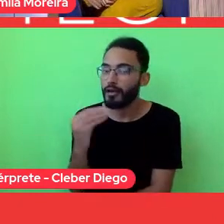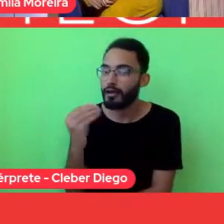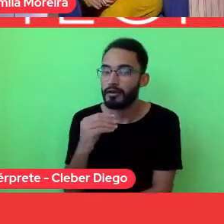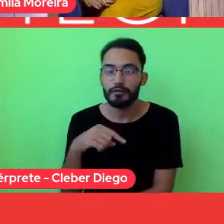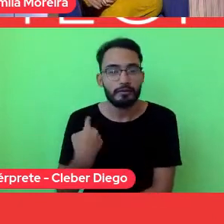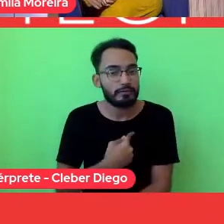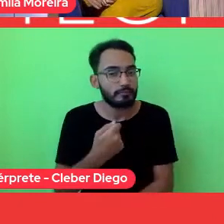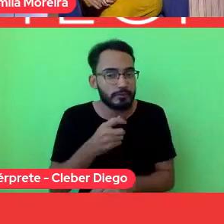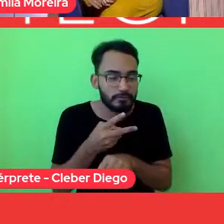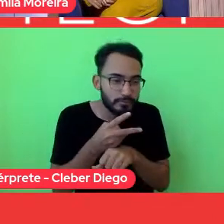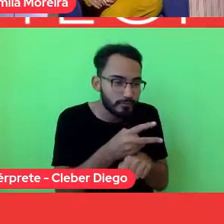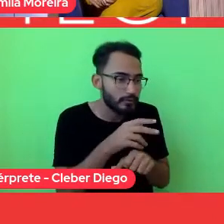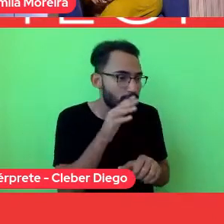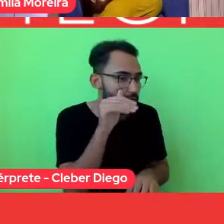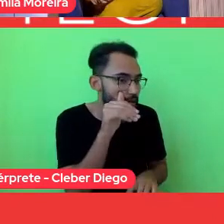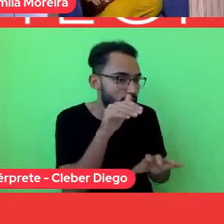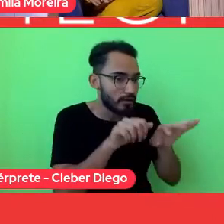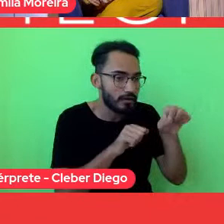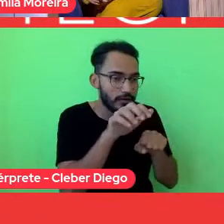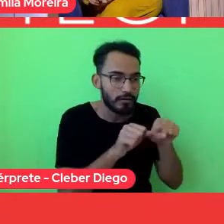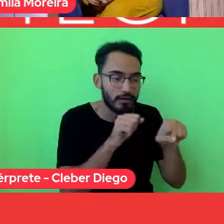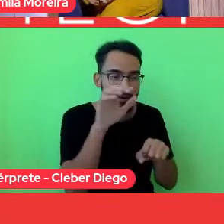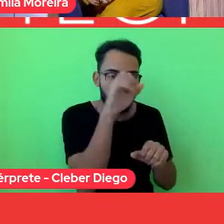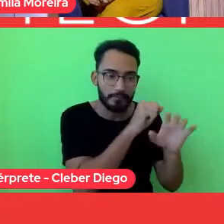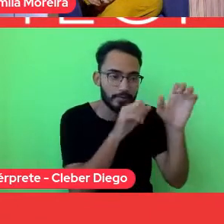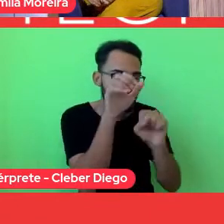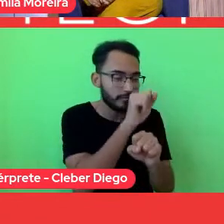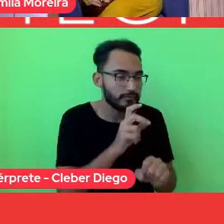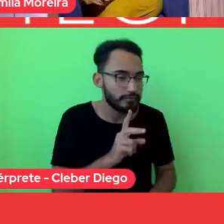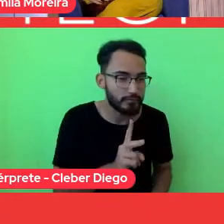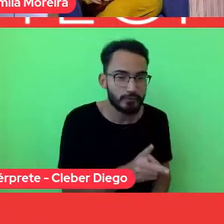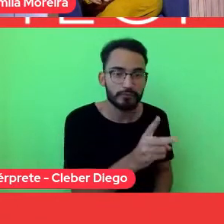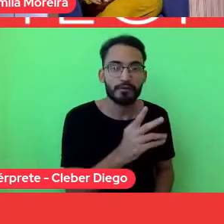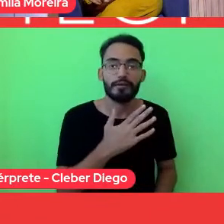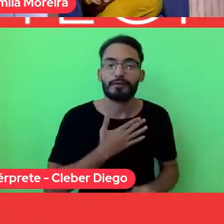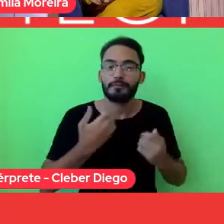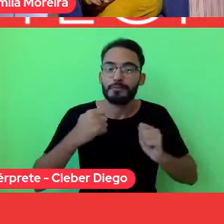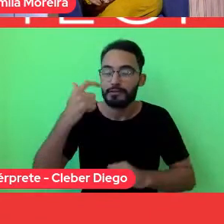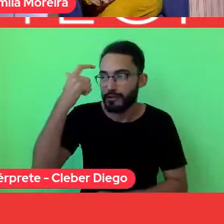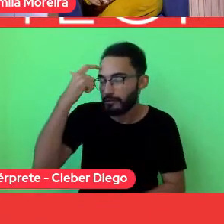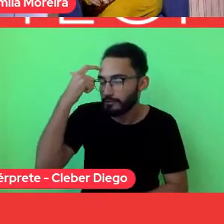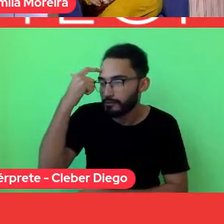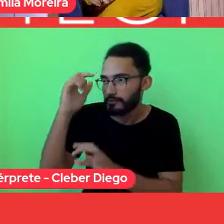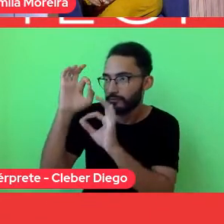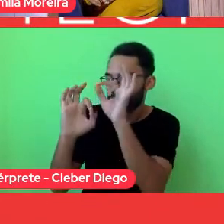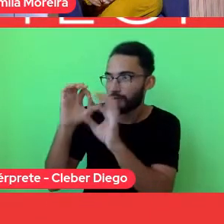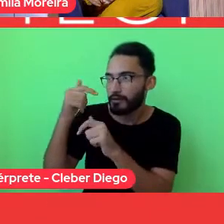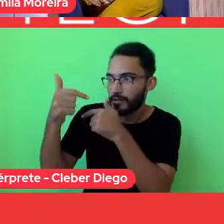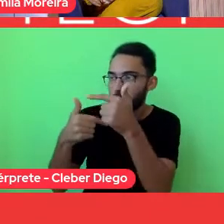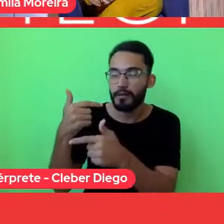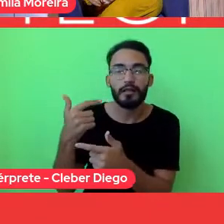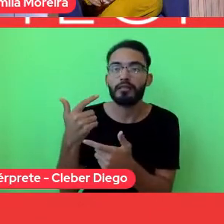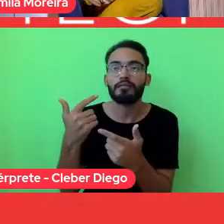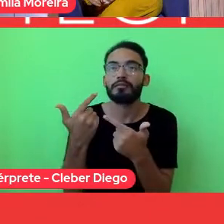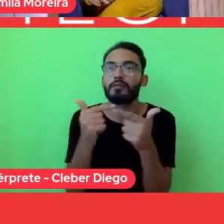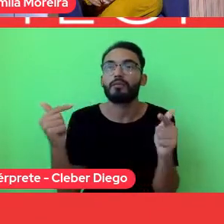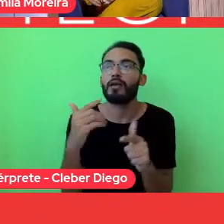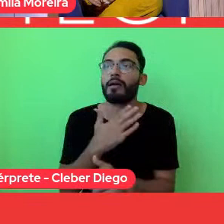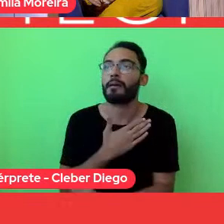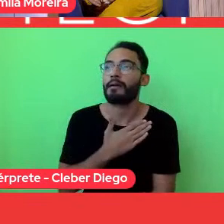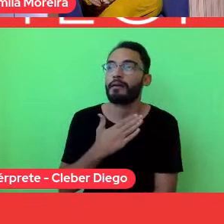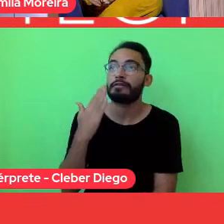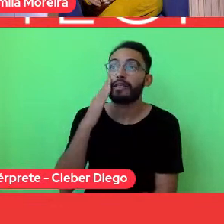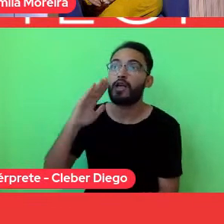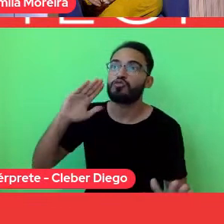constante. Então, acho que para mim a primeira coisa foi trabalhar minha cabeça de que não existe um ponto ótimo onde eu cheguei aqui e eu sei